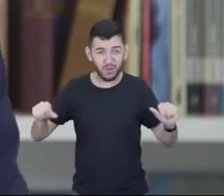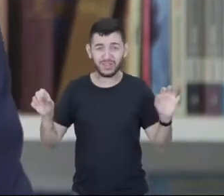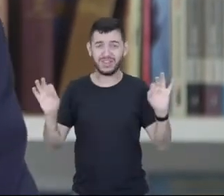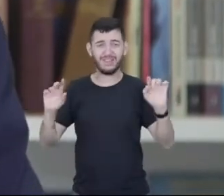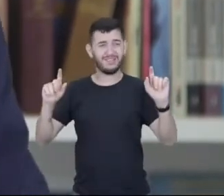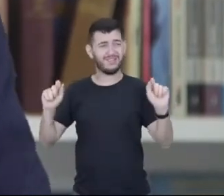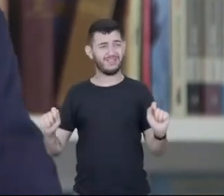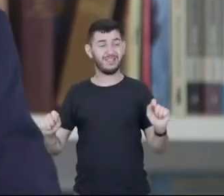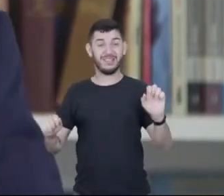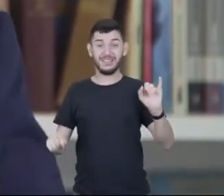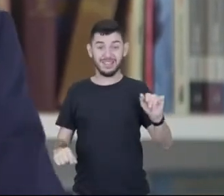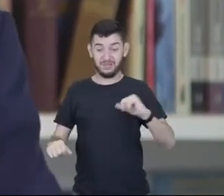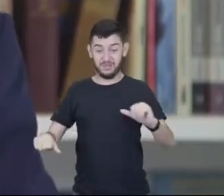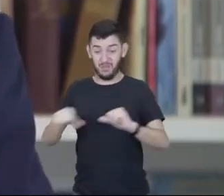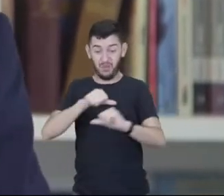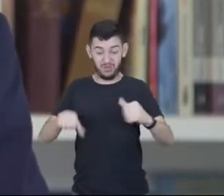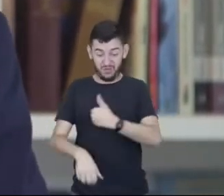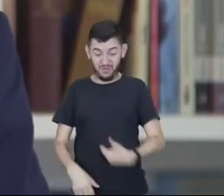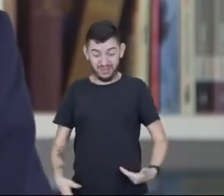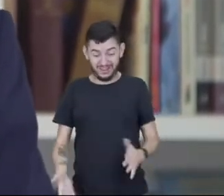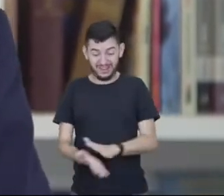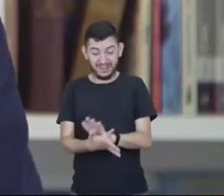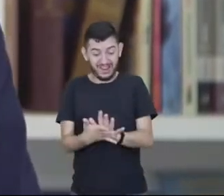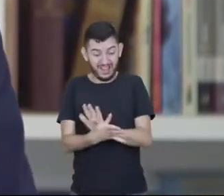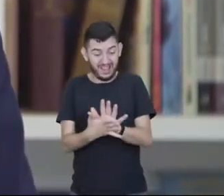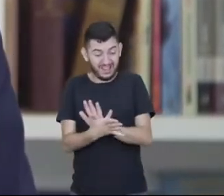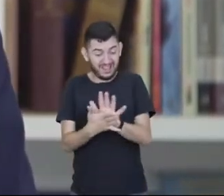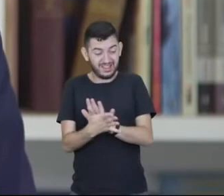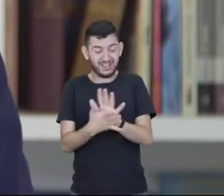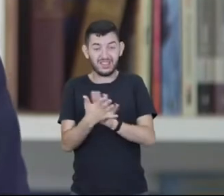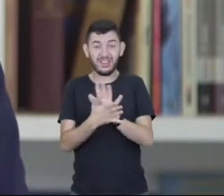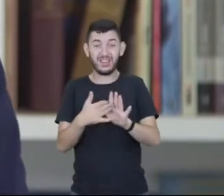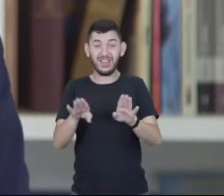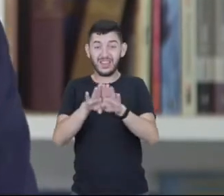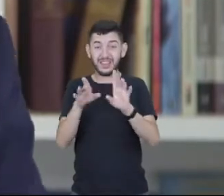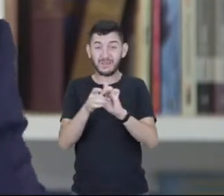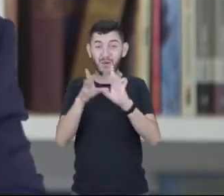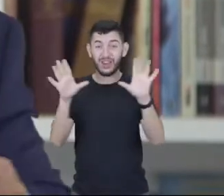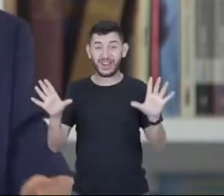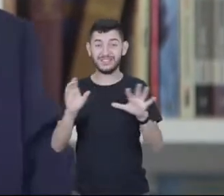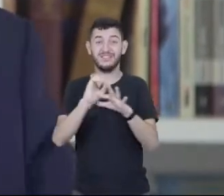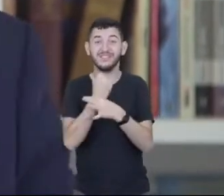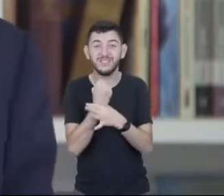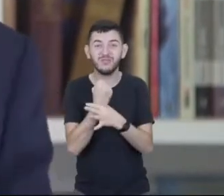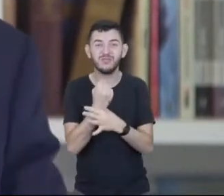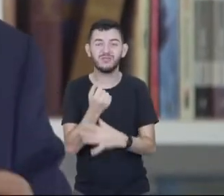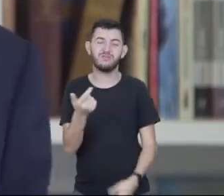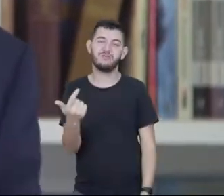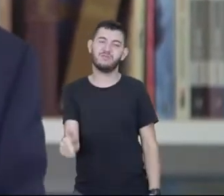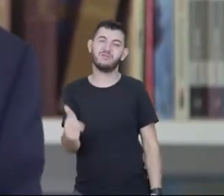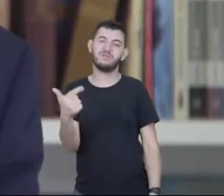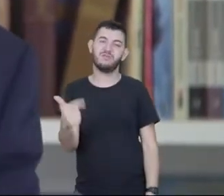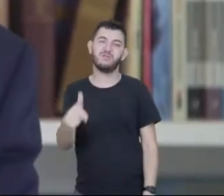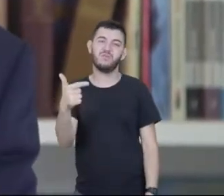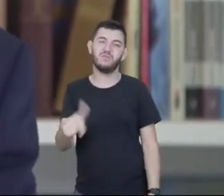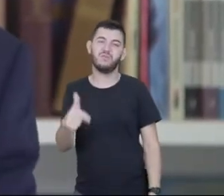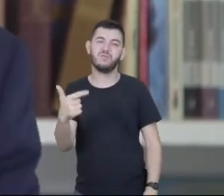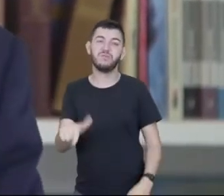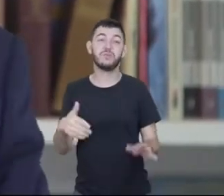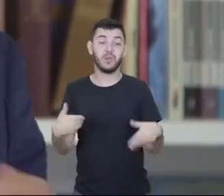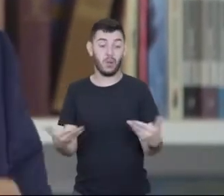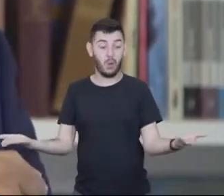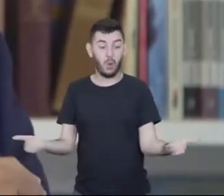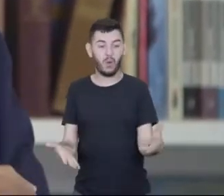garantias para nossa democracia Lula é hoje a esperança que resta o